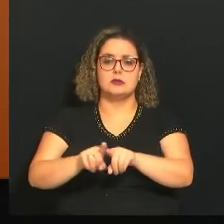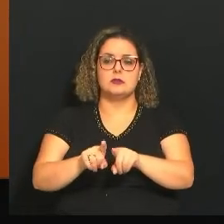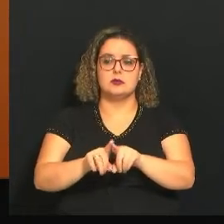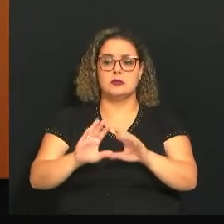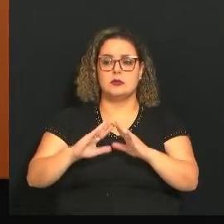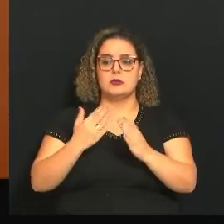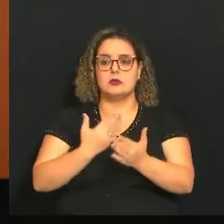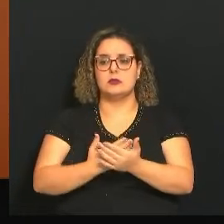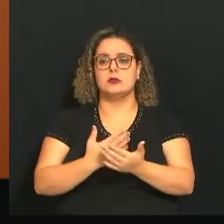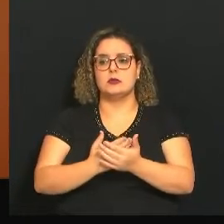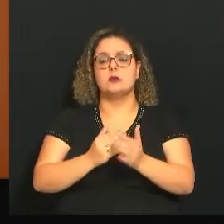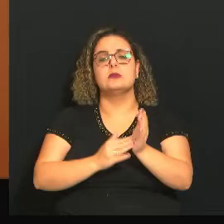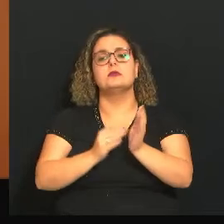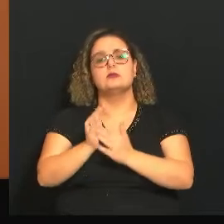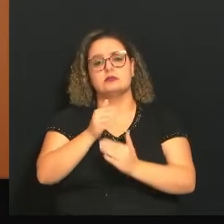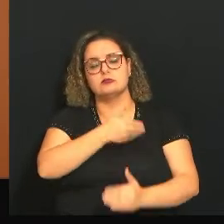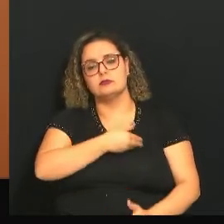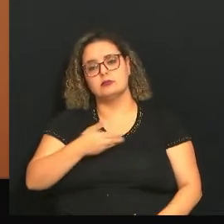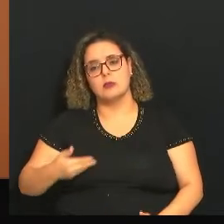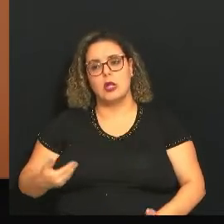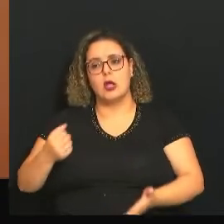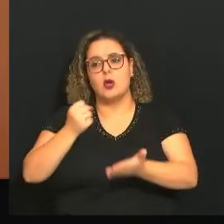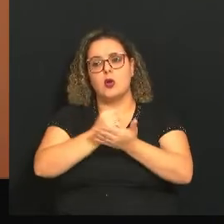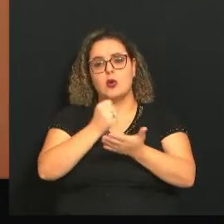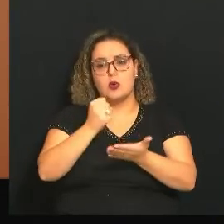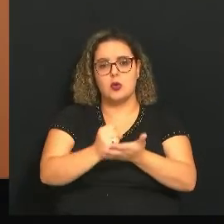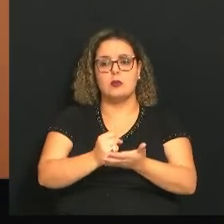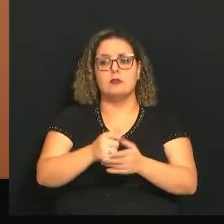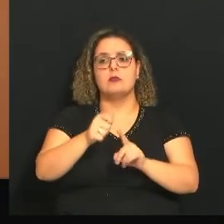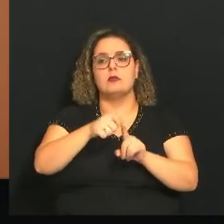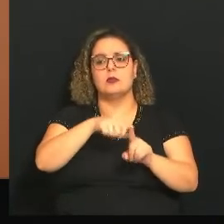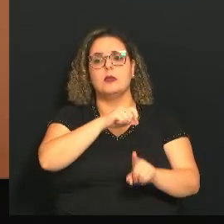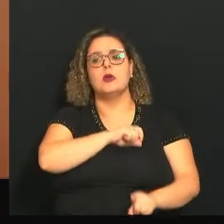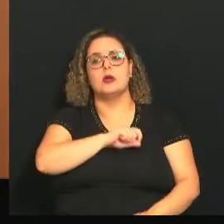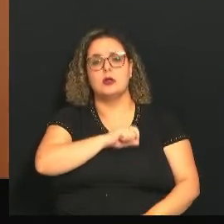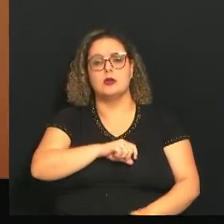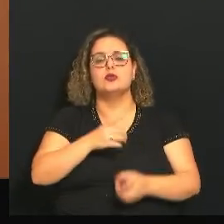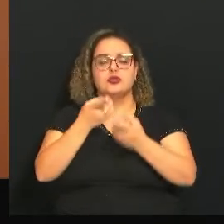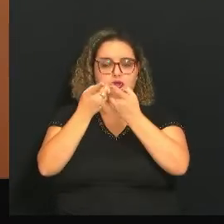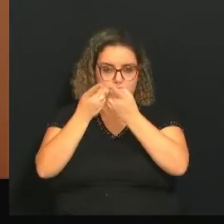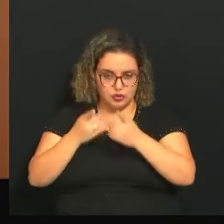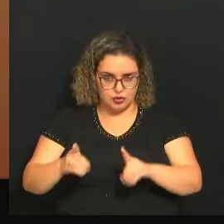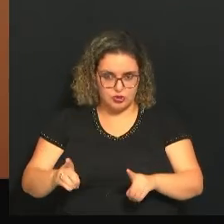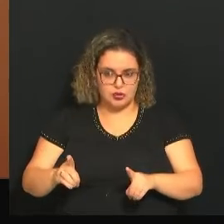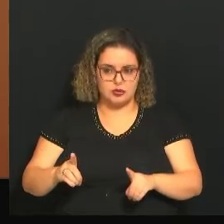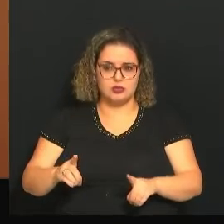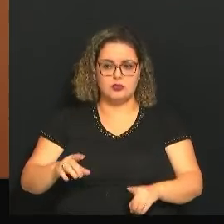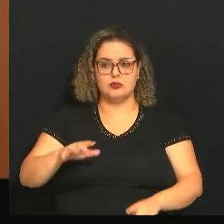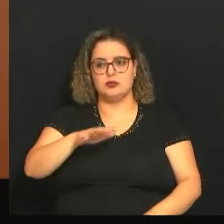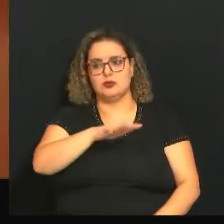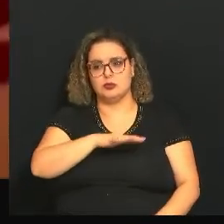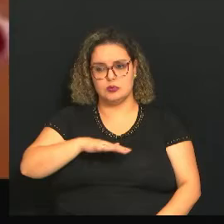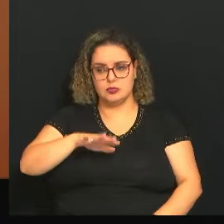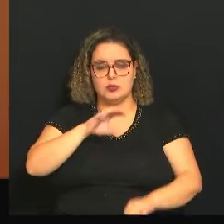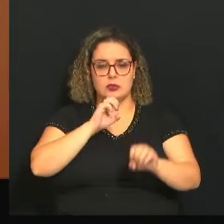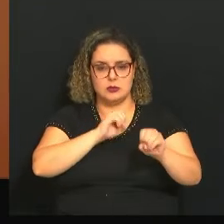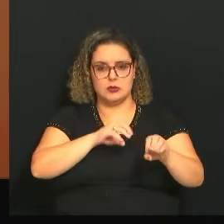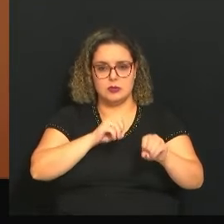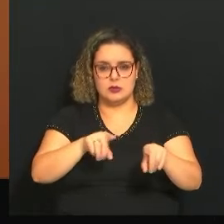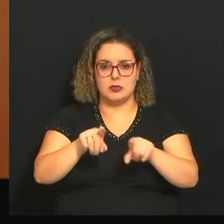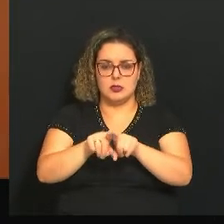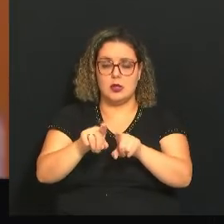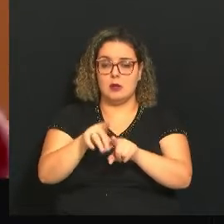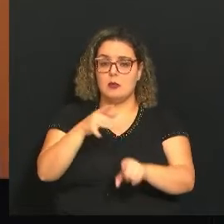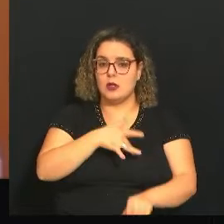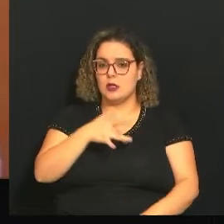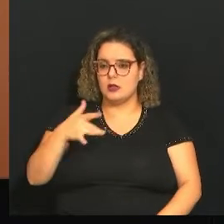servidor público contratado, pagar um salário decente para o setor da educação e da saúde.